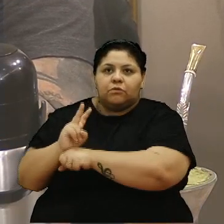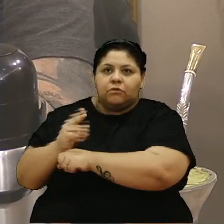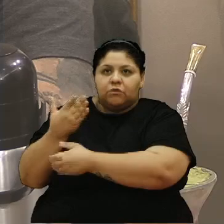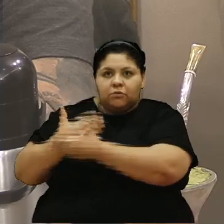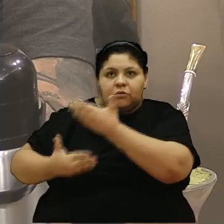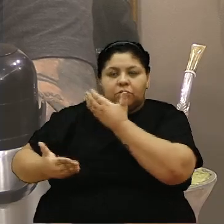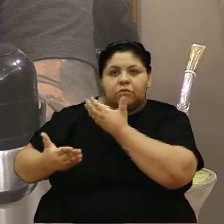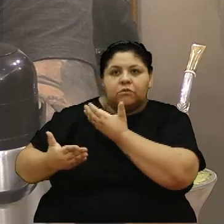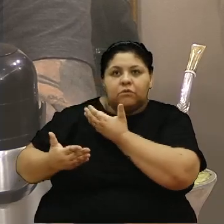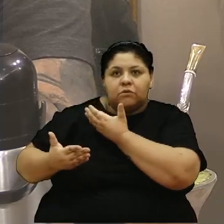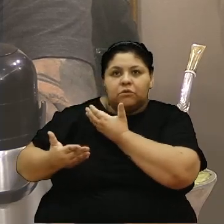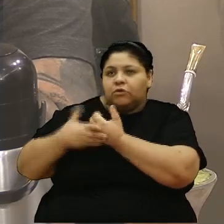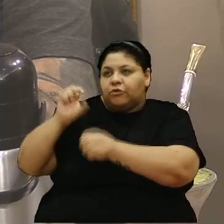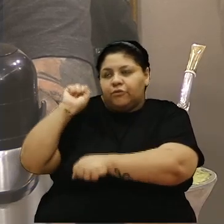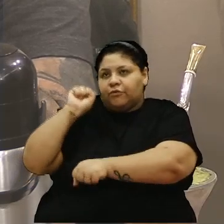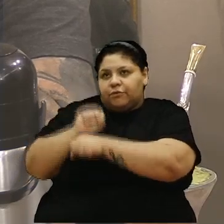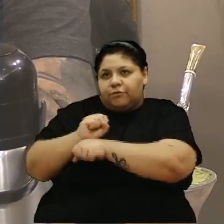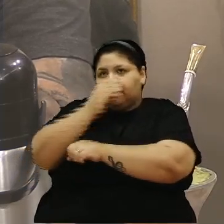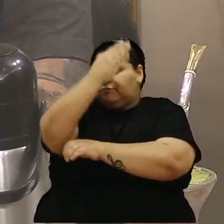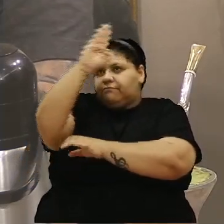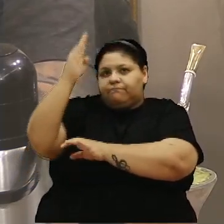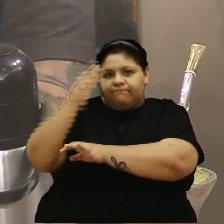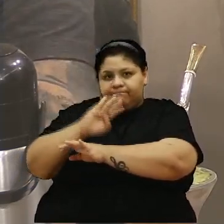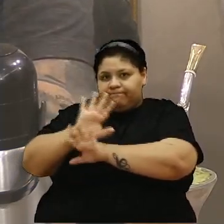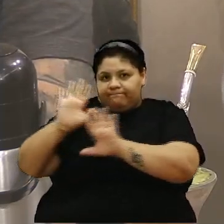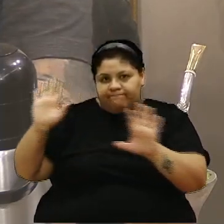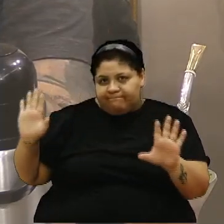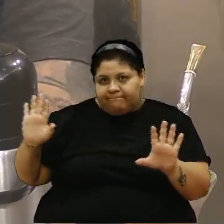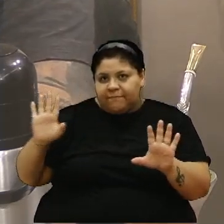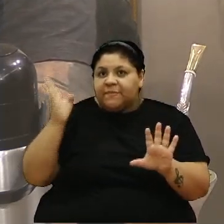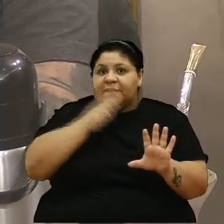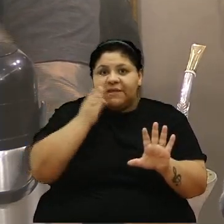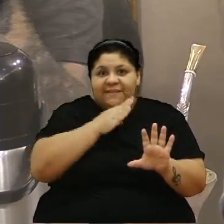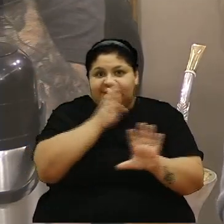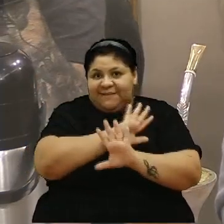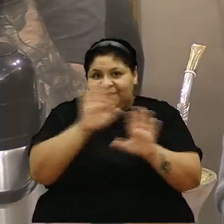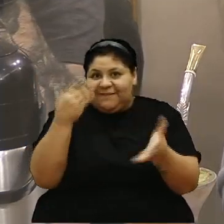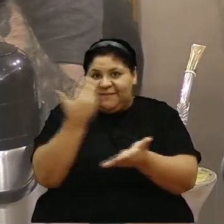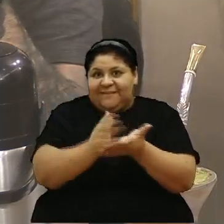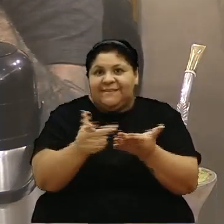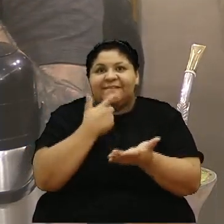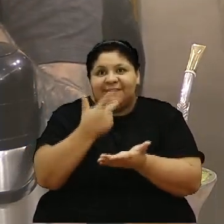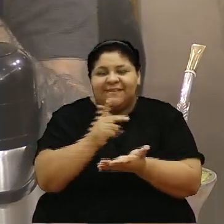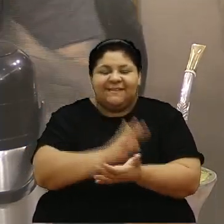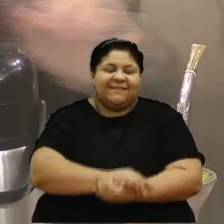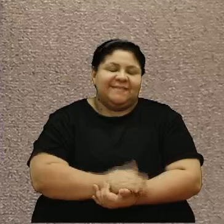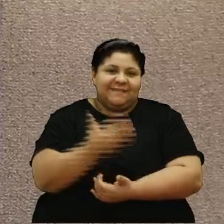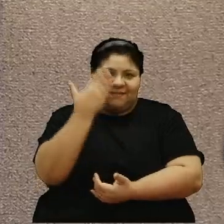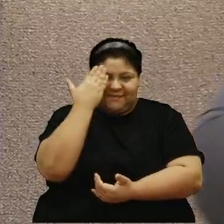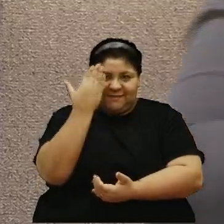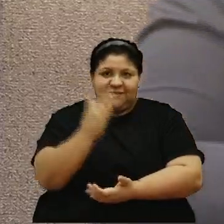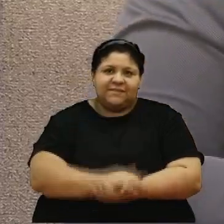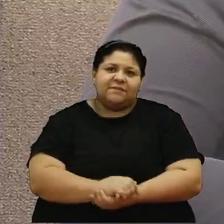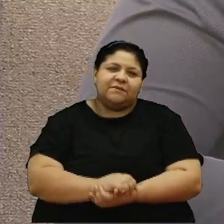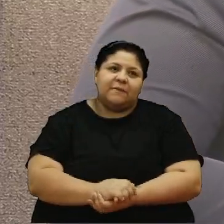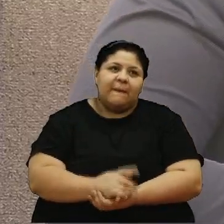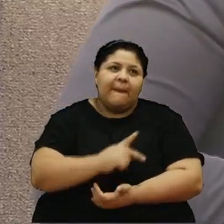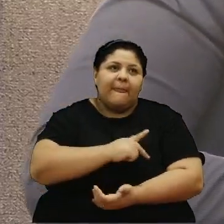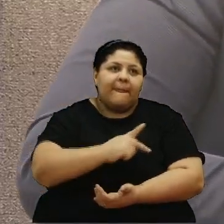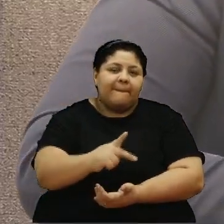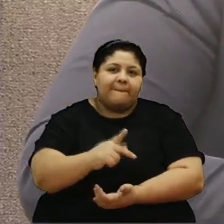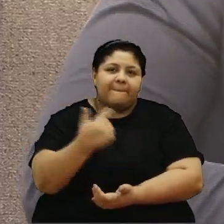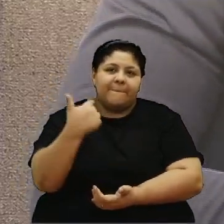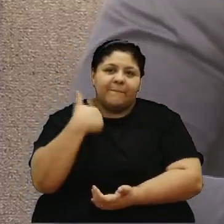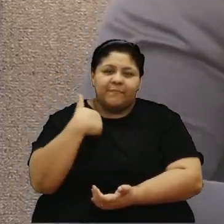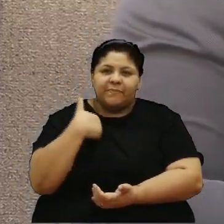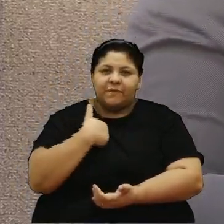que se espera, enfim, de uma biblioteca, né? Acelerei para não perder a fala. Obrigado. Presidente,